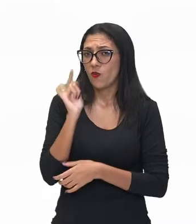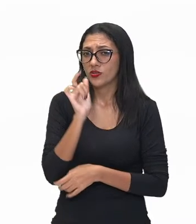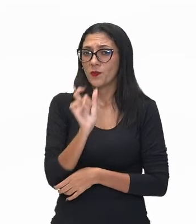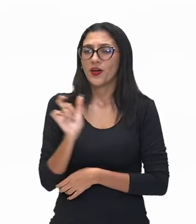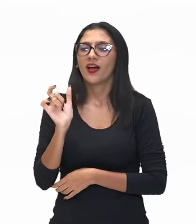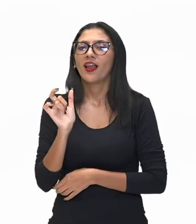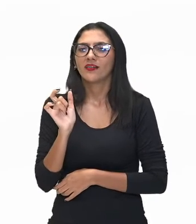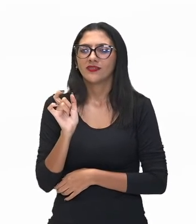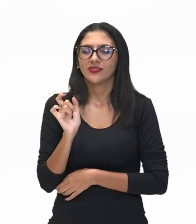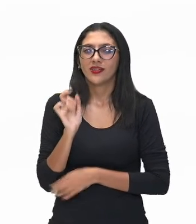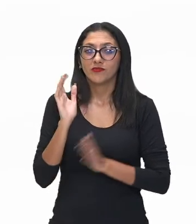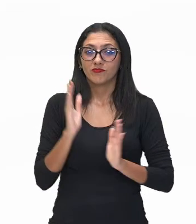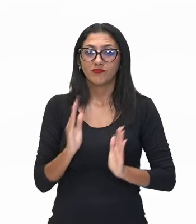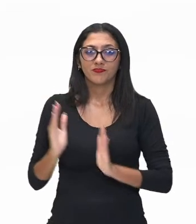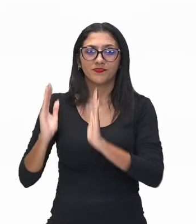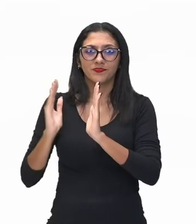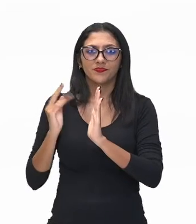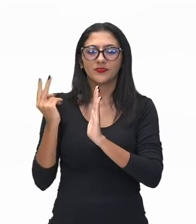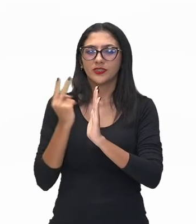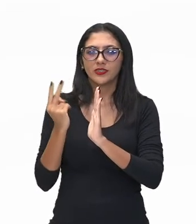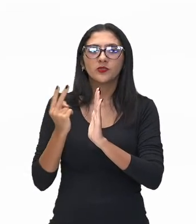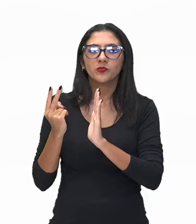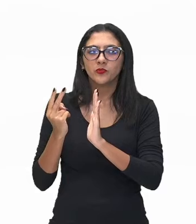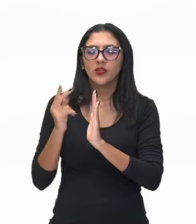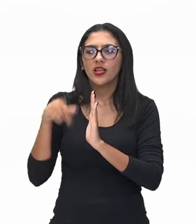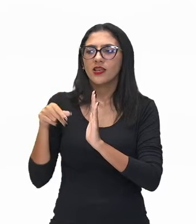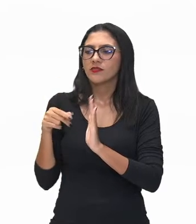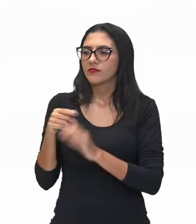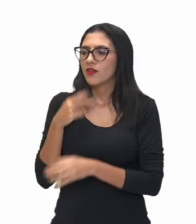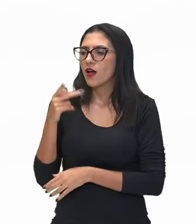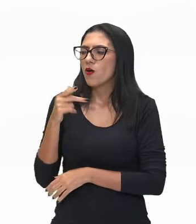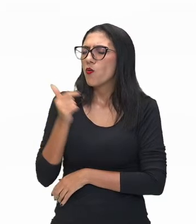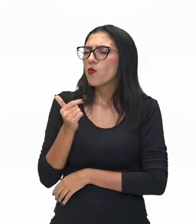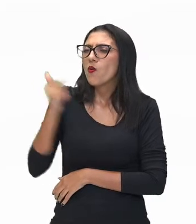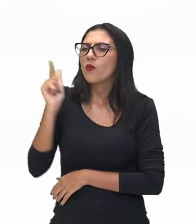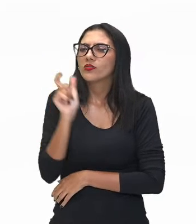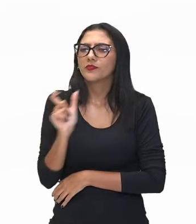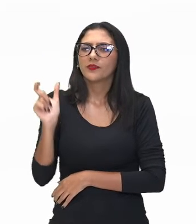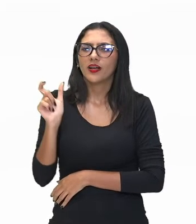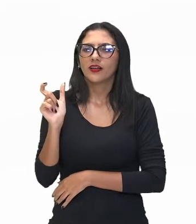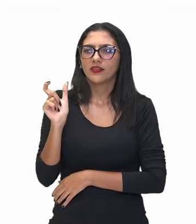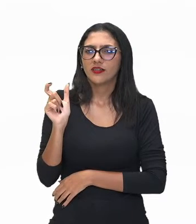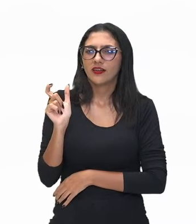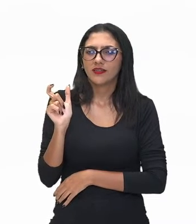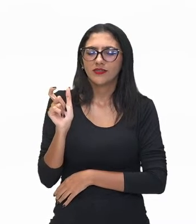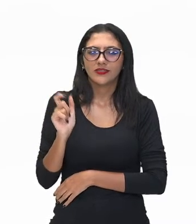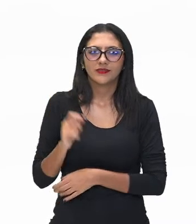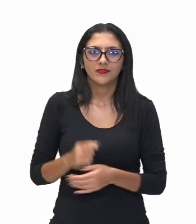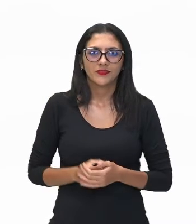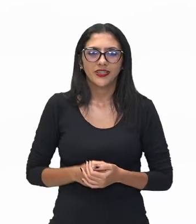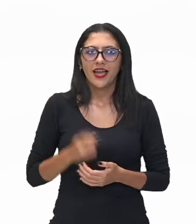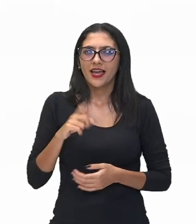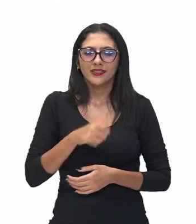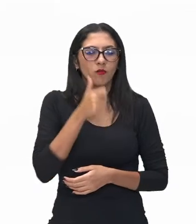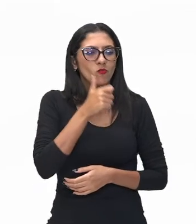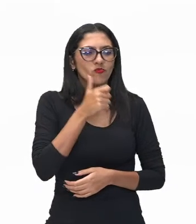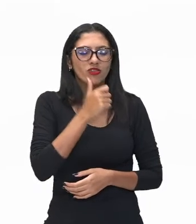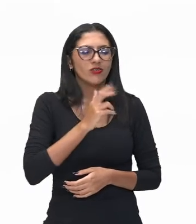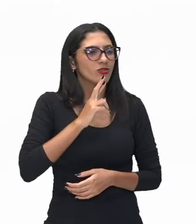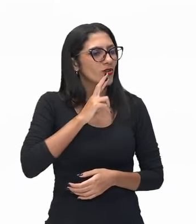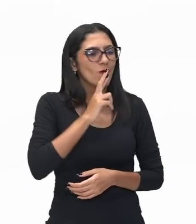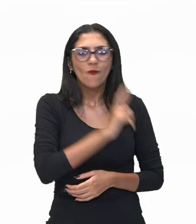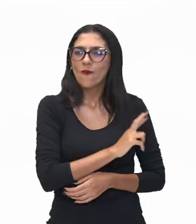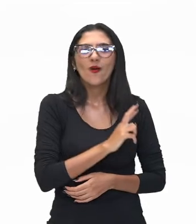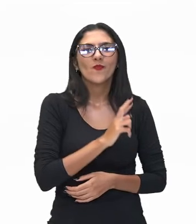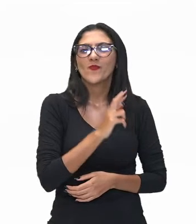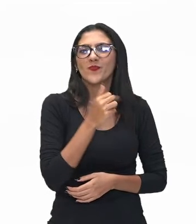outra palavra. Aí também ele ainda não encontra, né? Ela não fala a palavra que ele